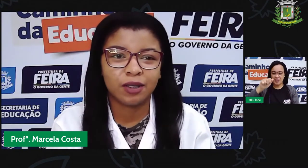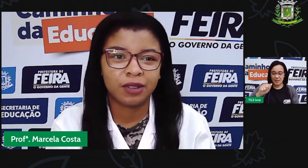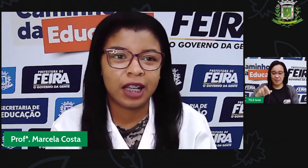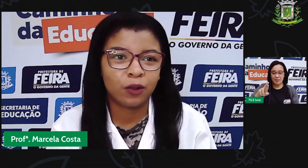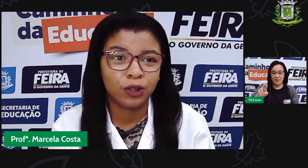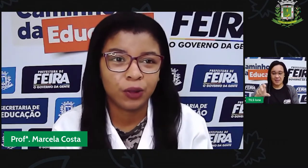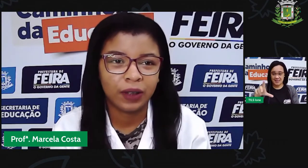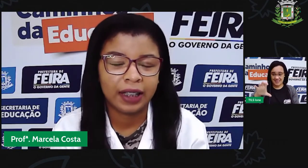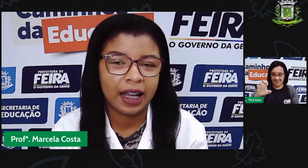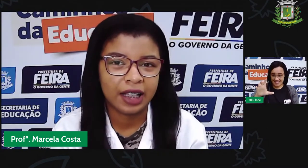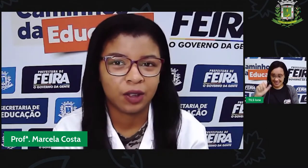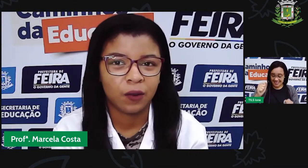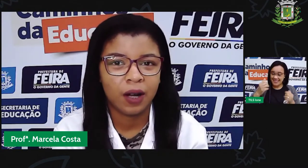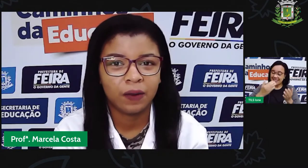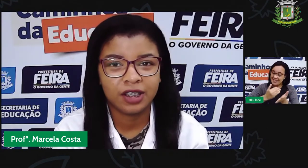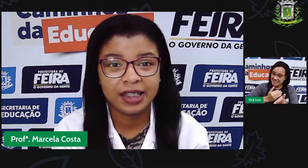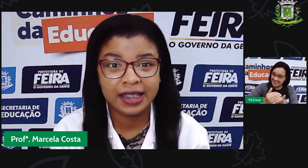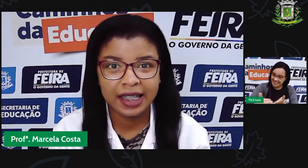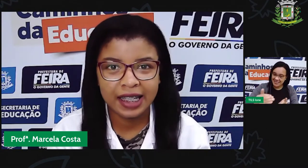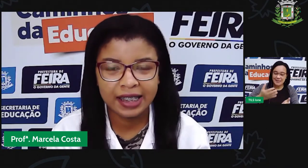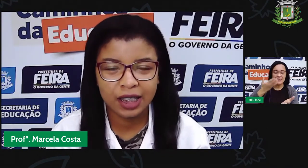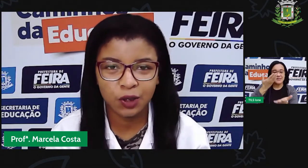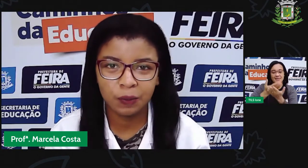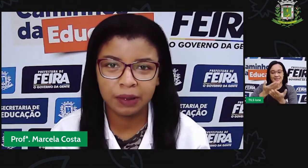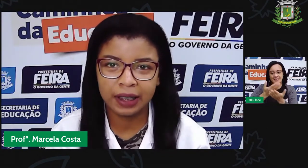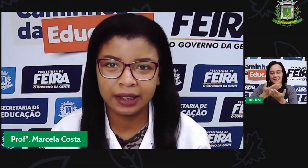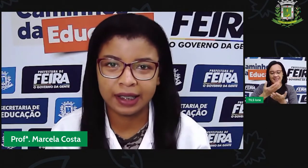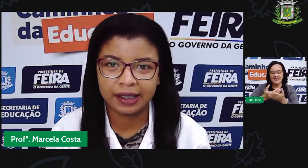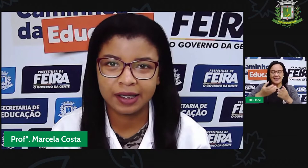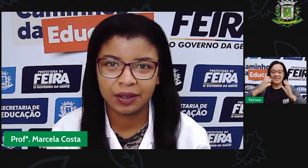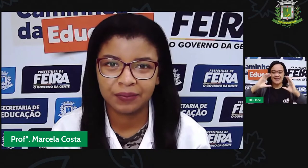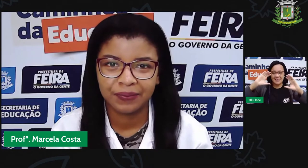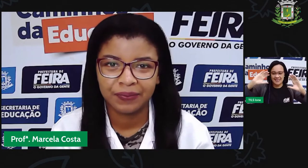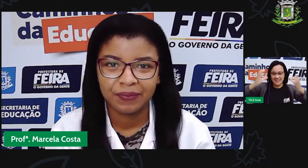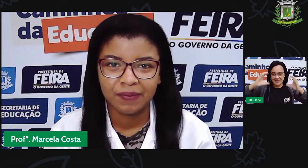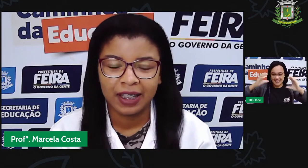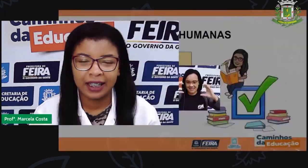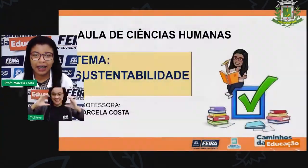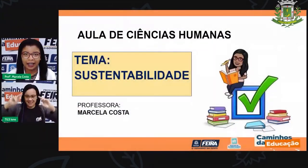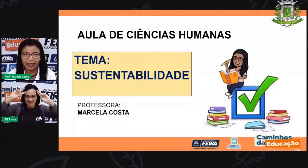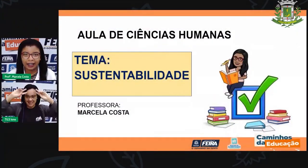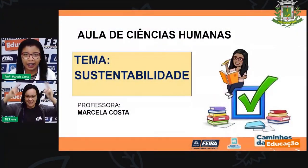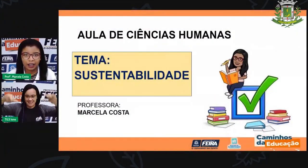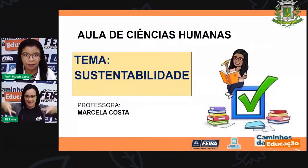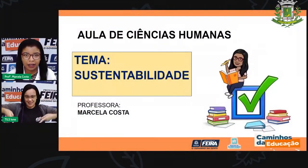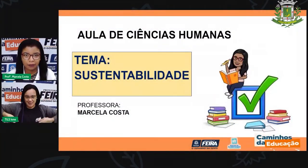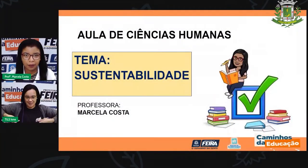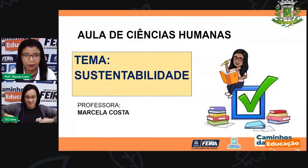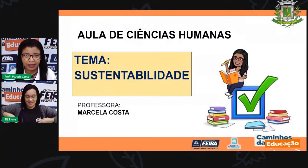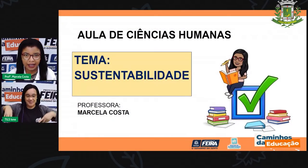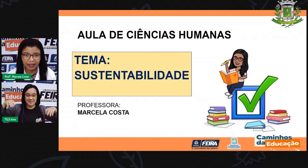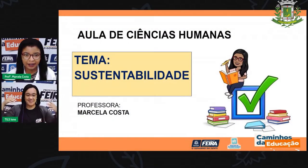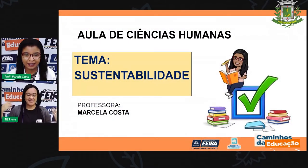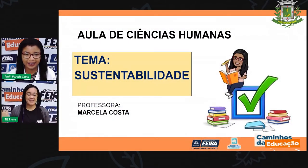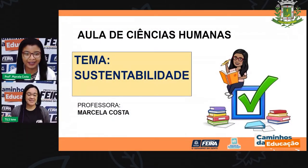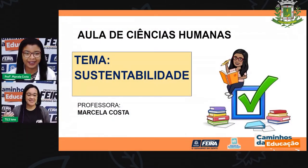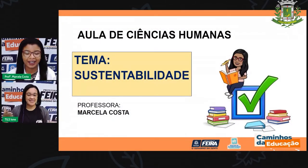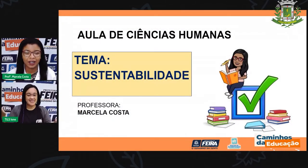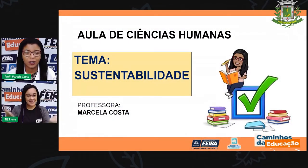nós vamos dar continuidade com a aula de ciências humanas. E aí, está animada para começar?